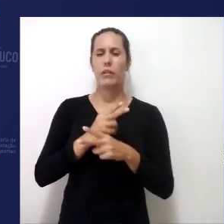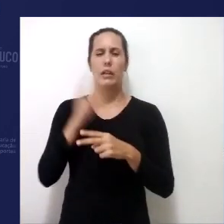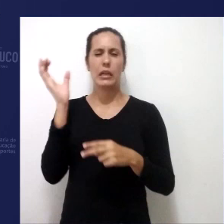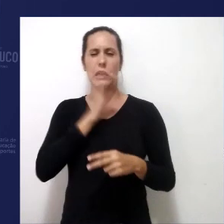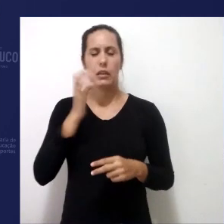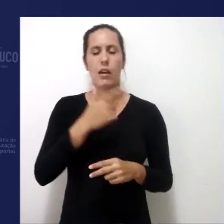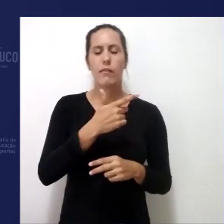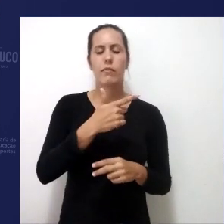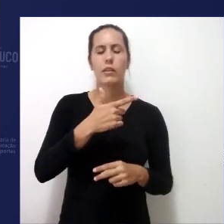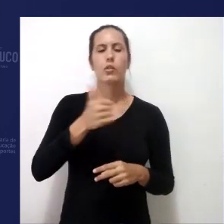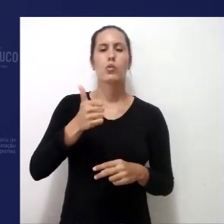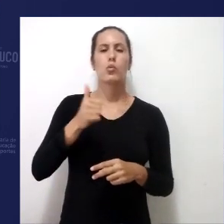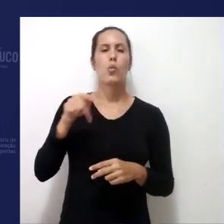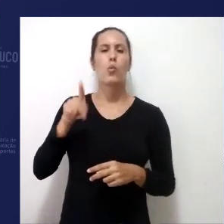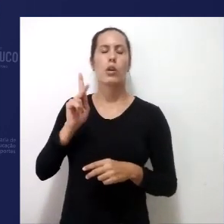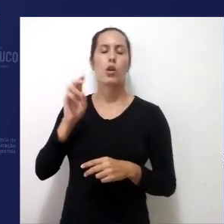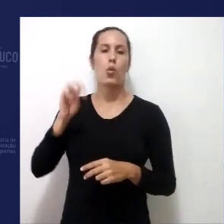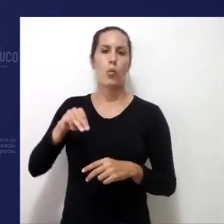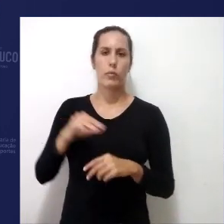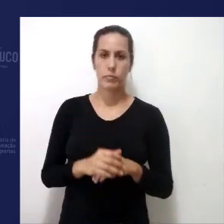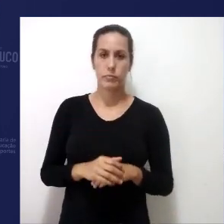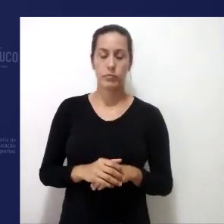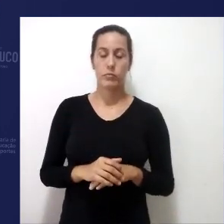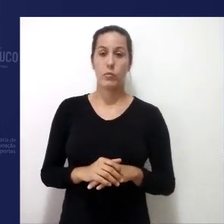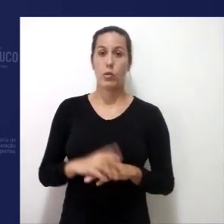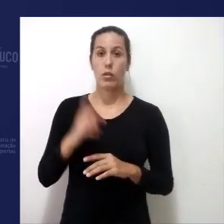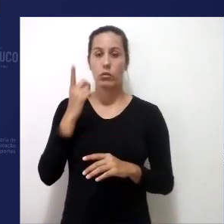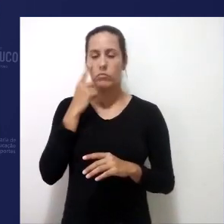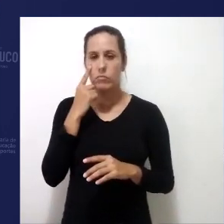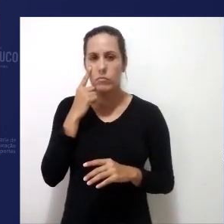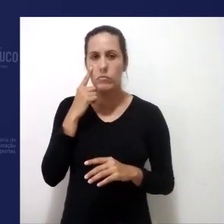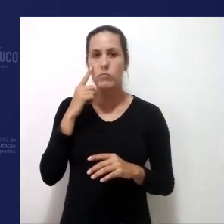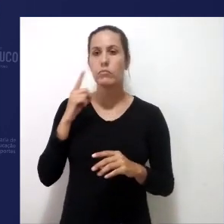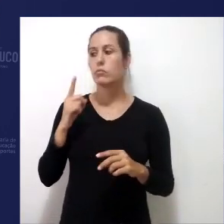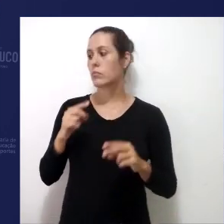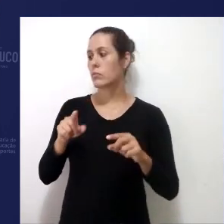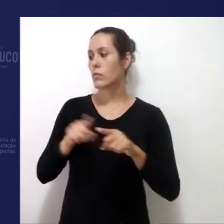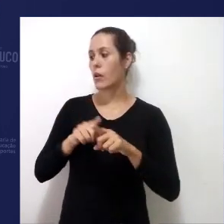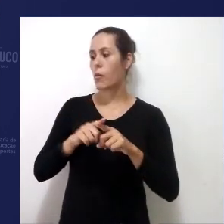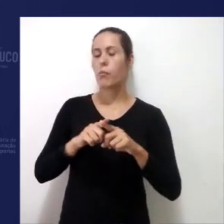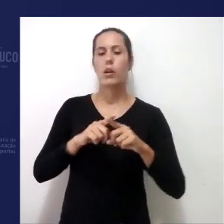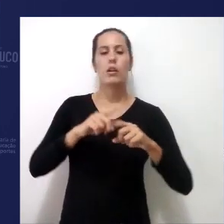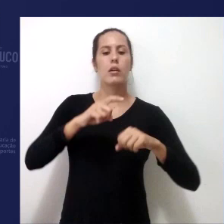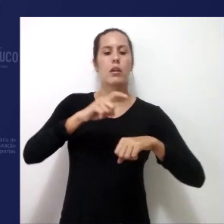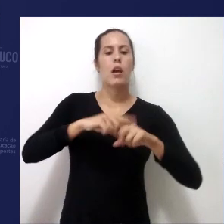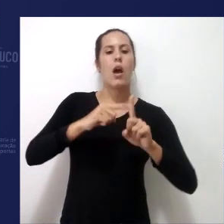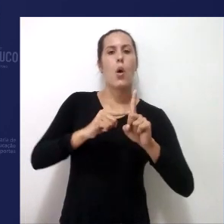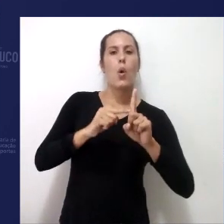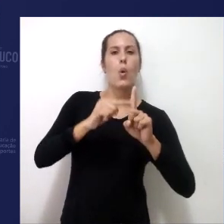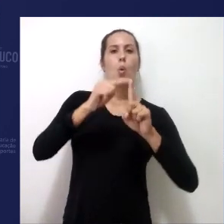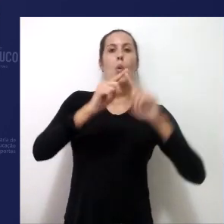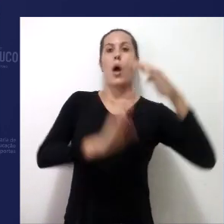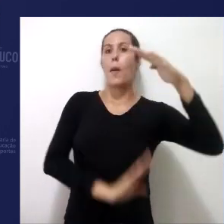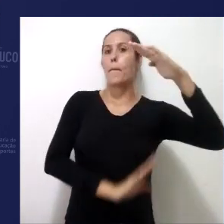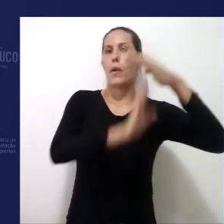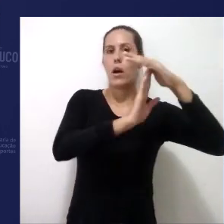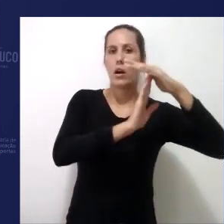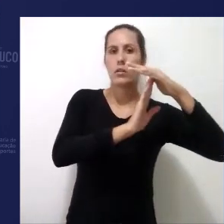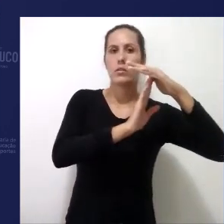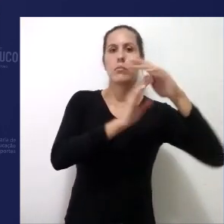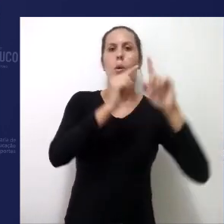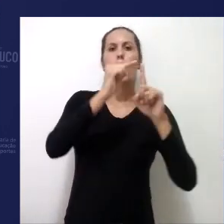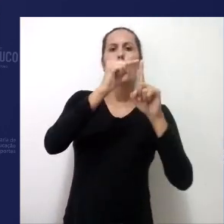é de 21 km por hora. E observamos também a questão da temperatura máxima e da temperatura mínima.